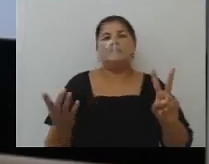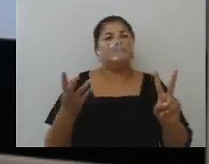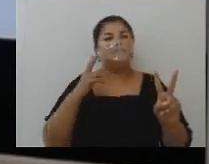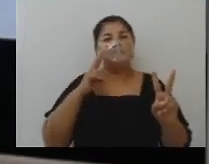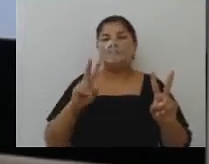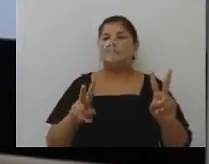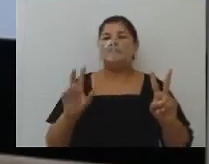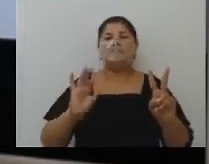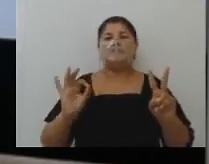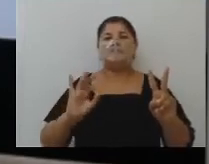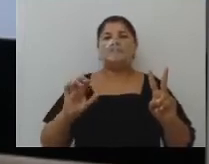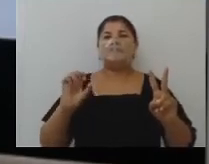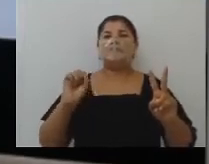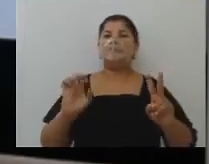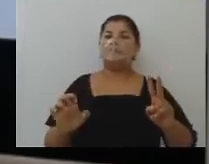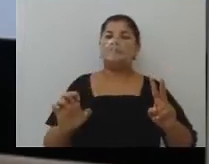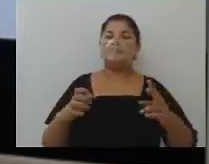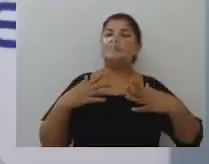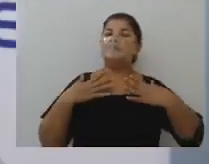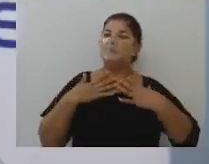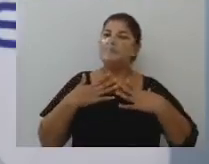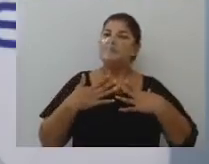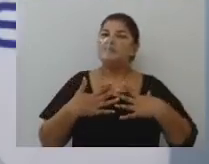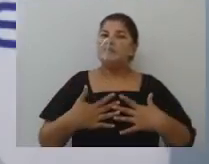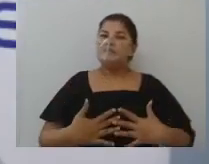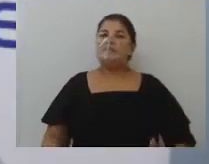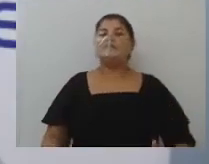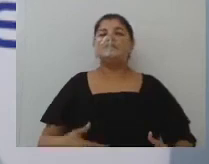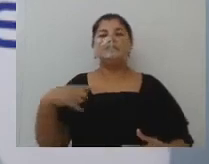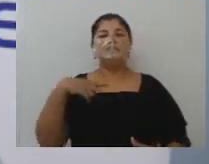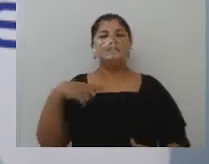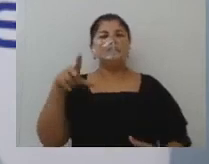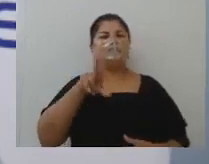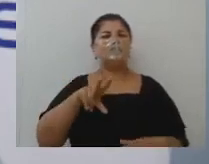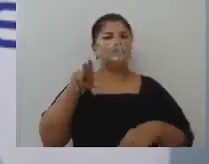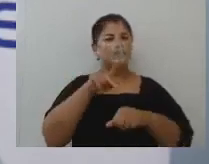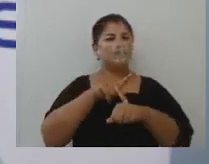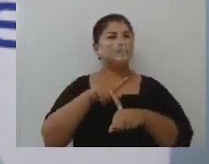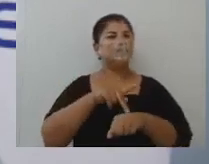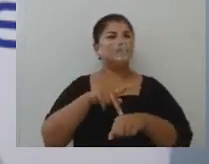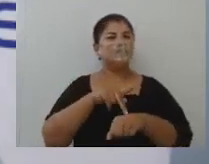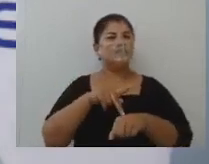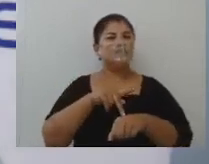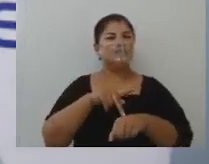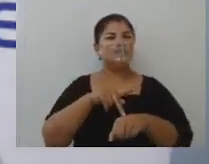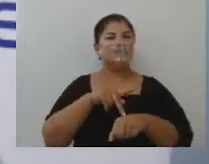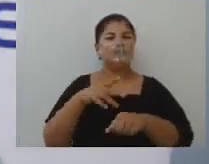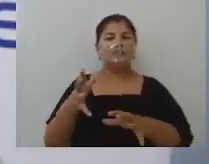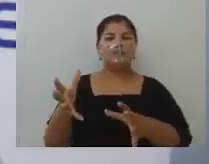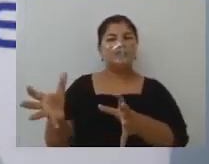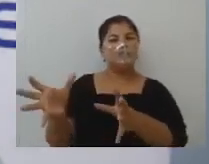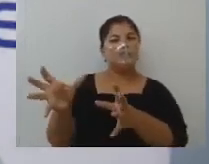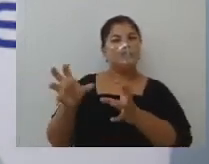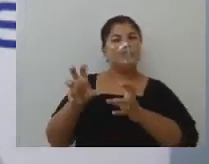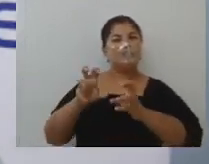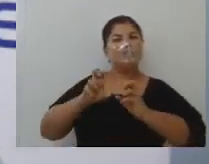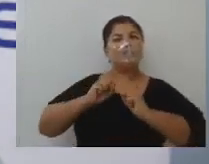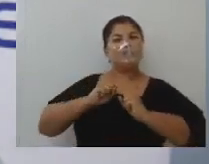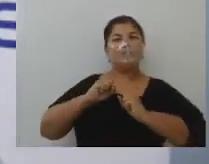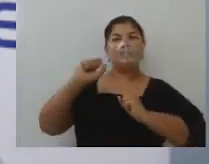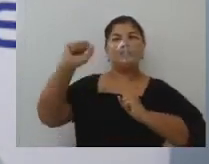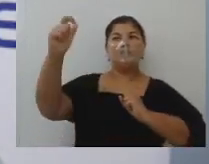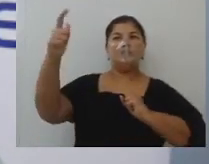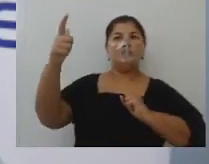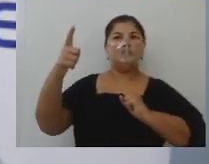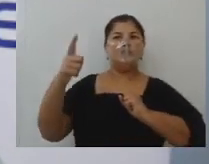uso uma camisa do que eu chamo de preto, ela quer dizer que ela absorveu a